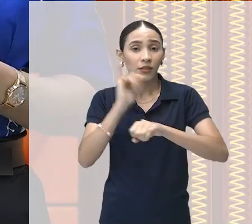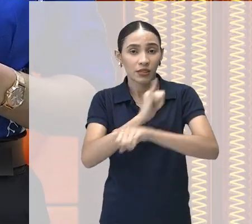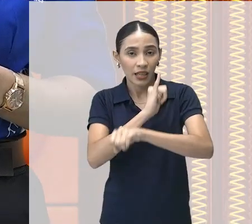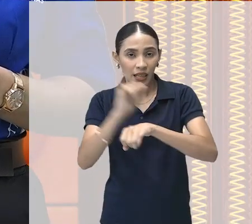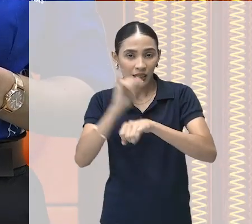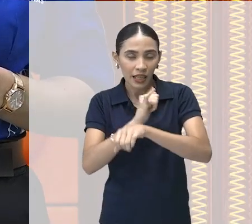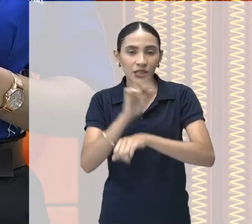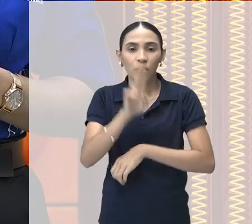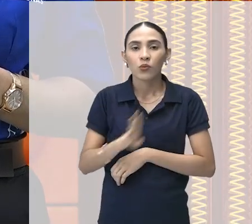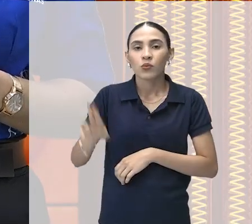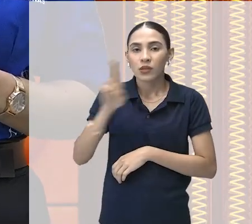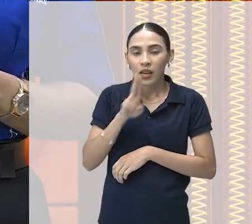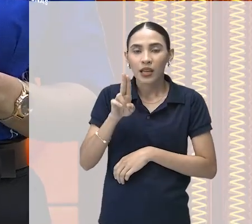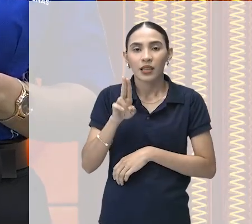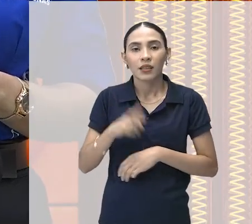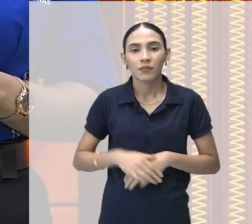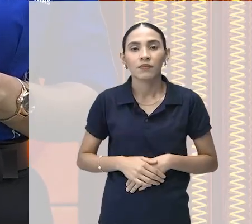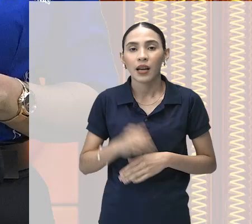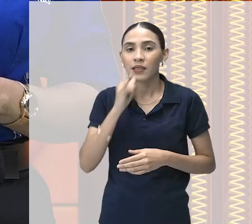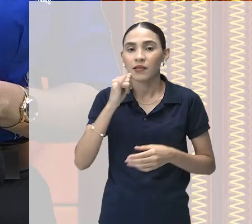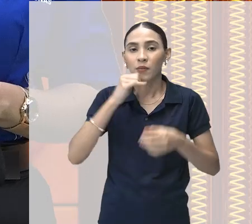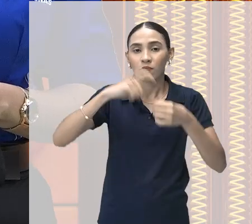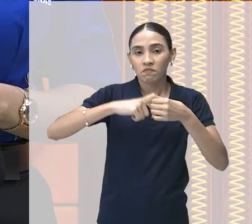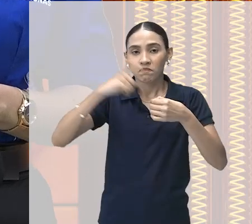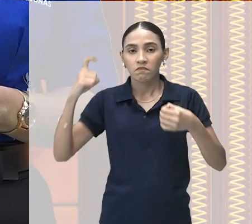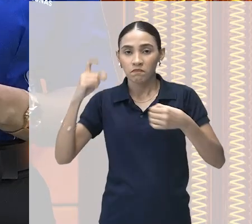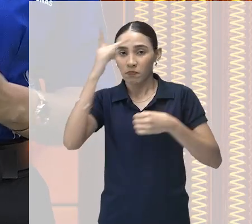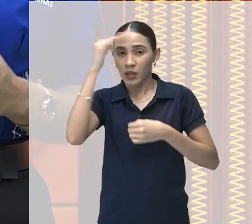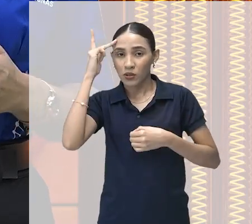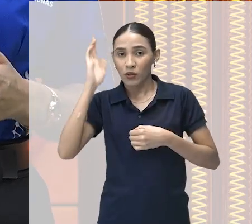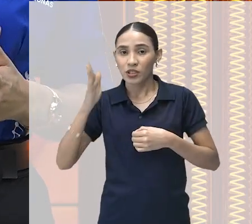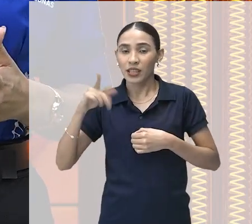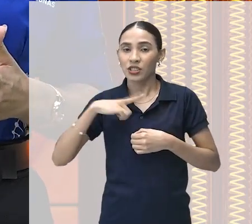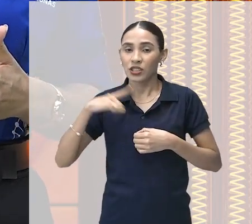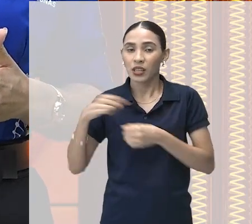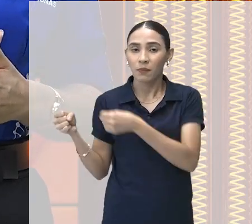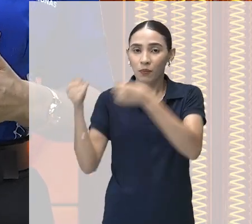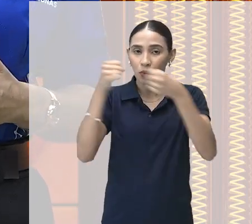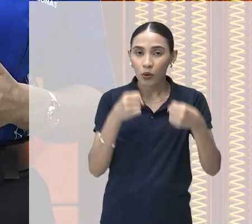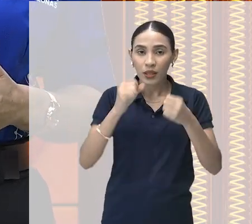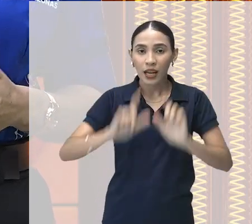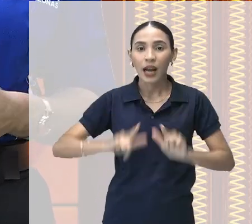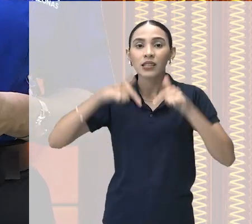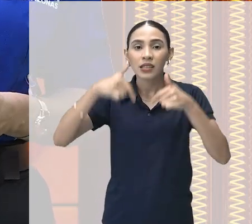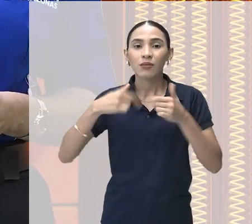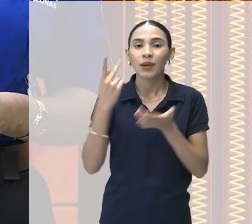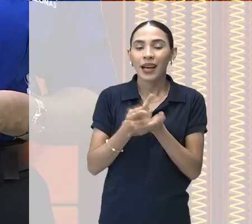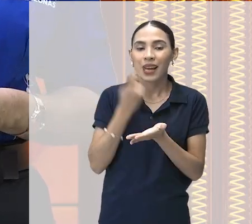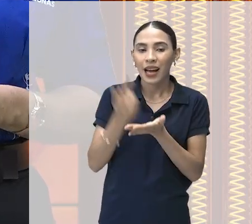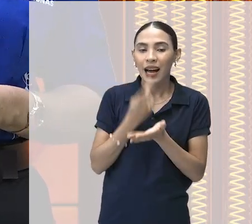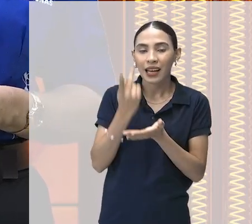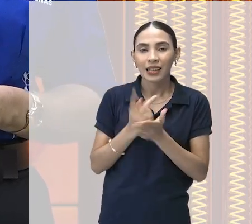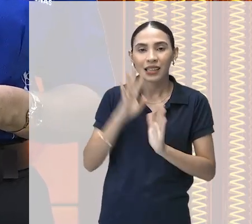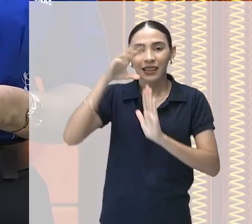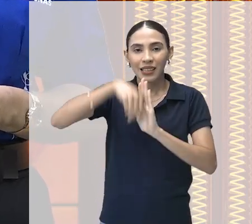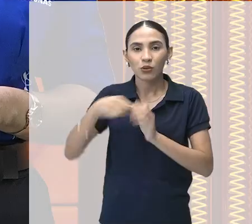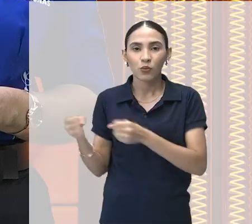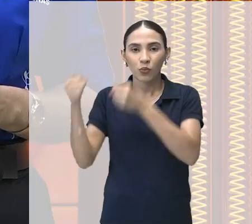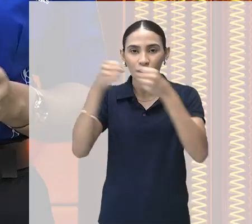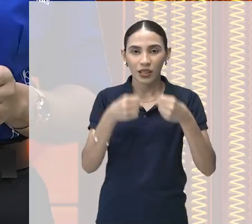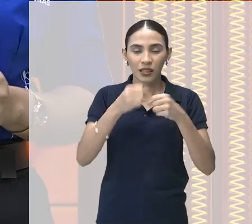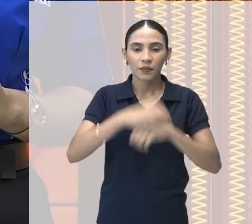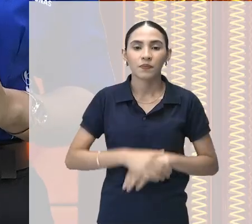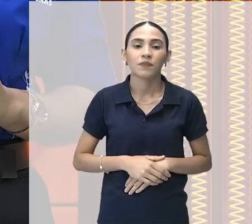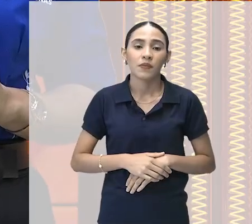ferramenta utilizada para destituir governantes que atuaram de maneira incorreta em suas